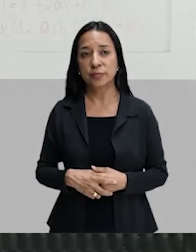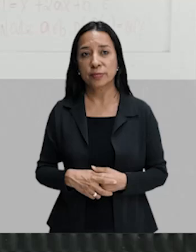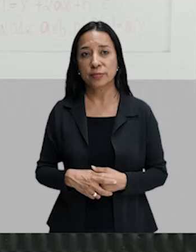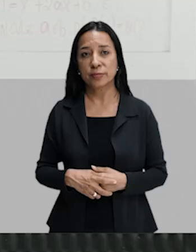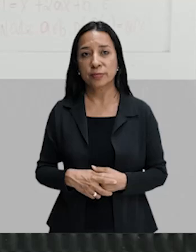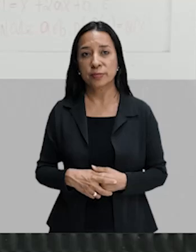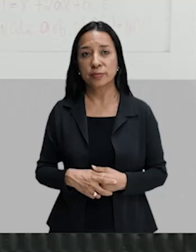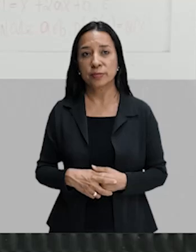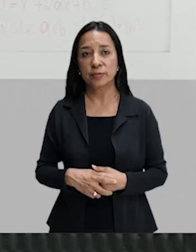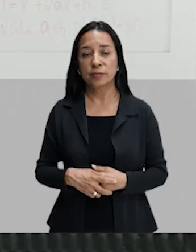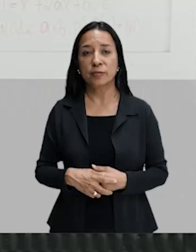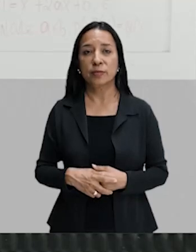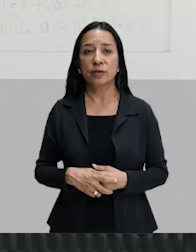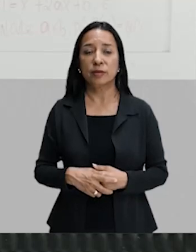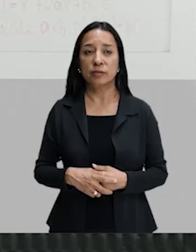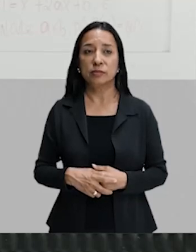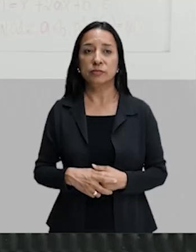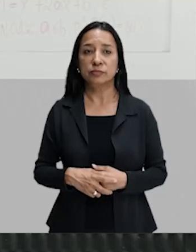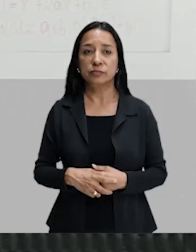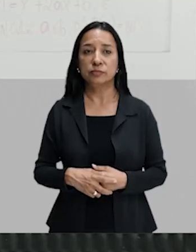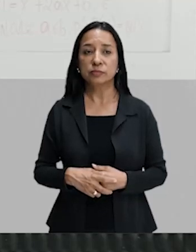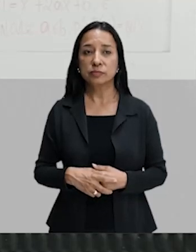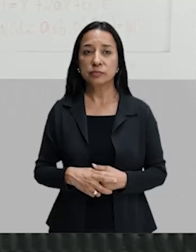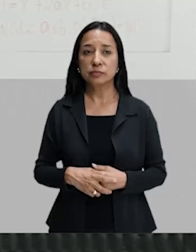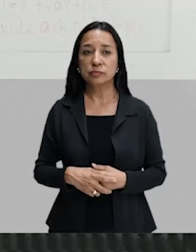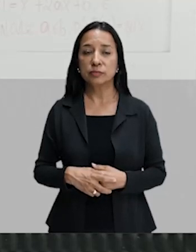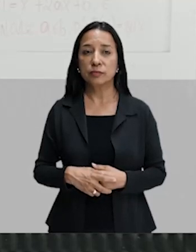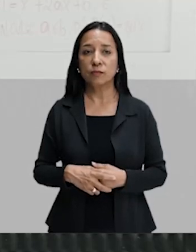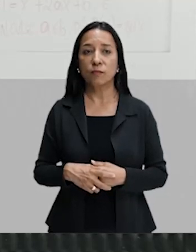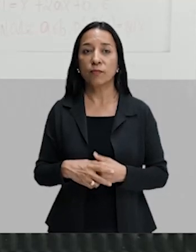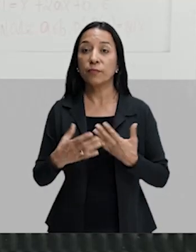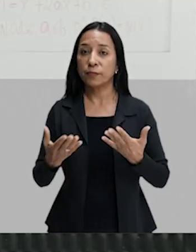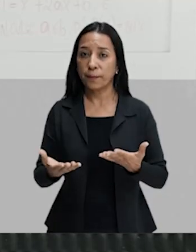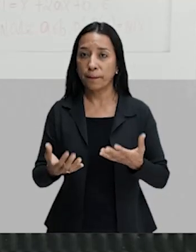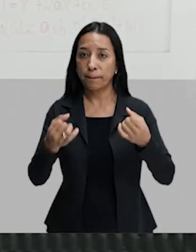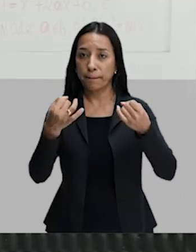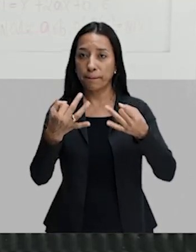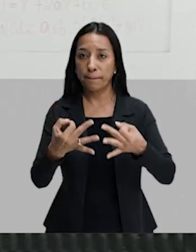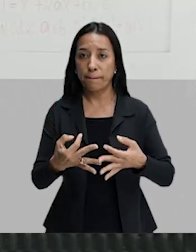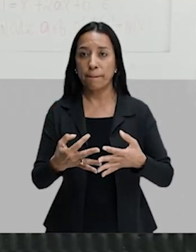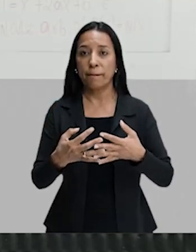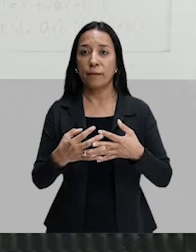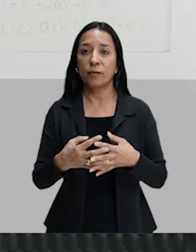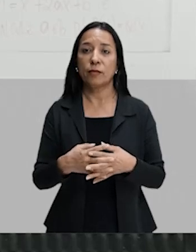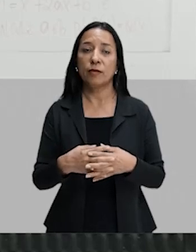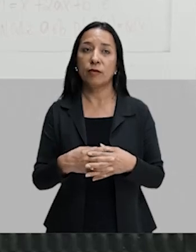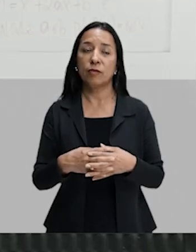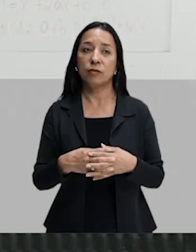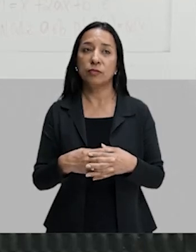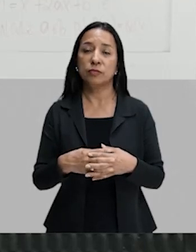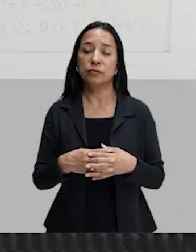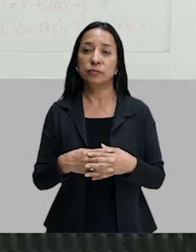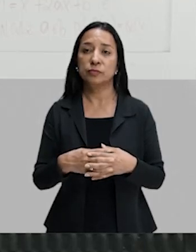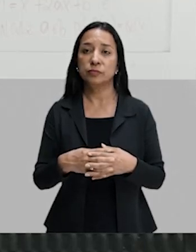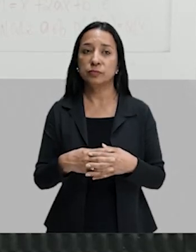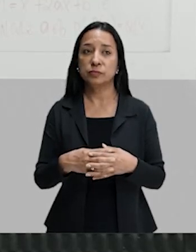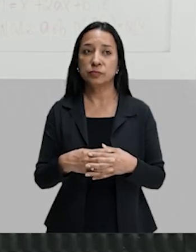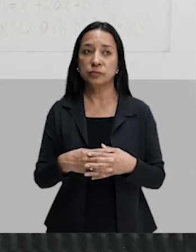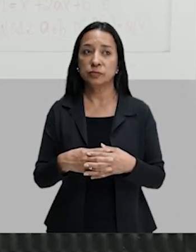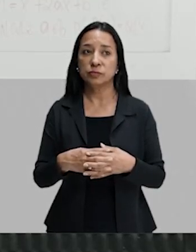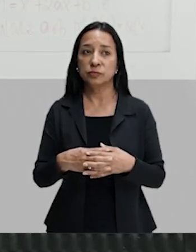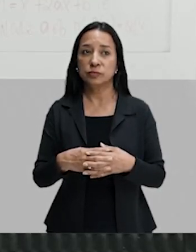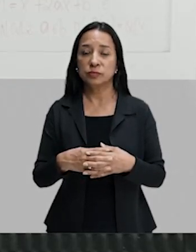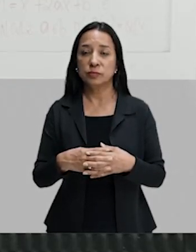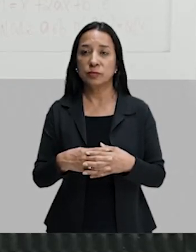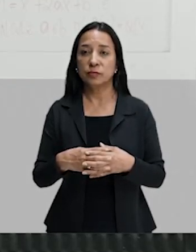identicamente nulo. Tá? Identicamente nulo. Olha só. Vou abrir